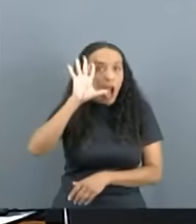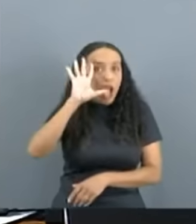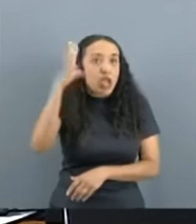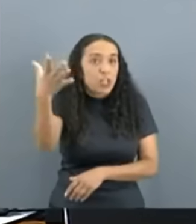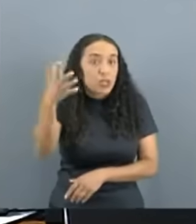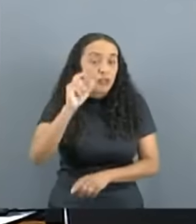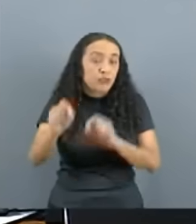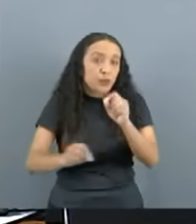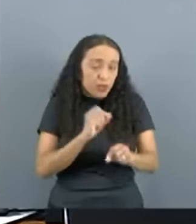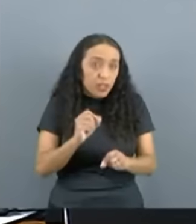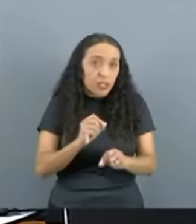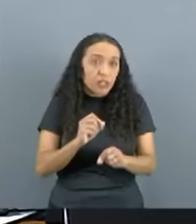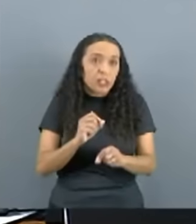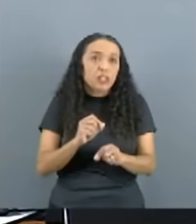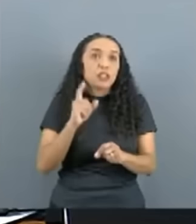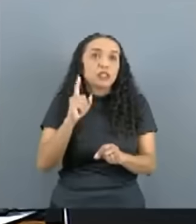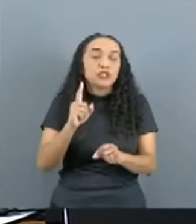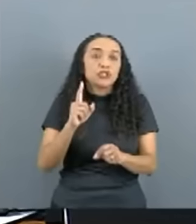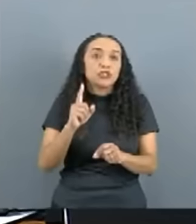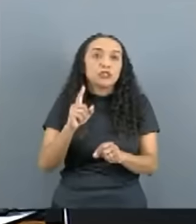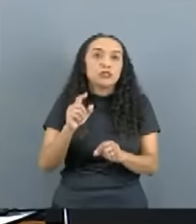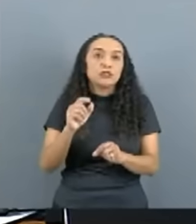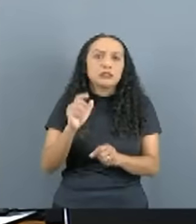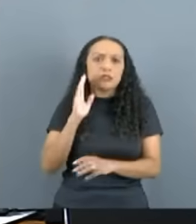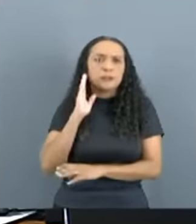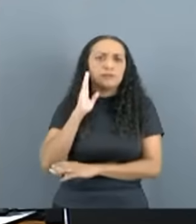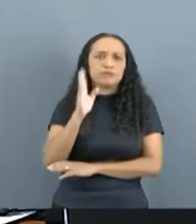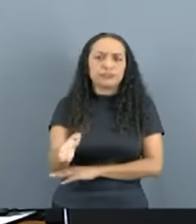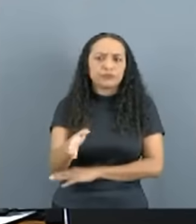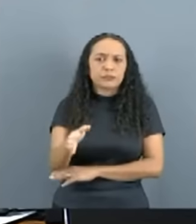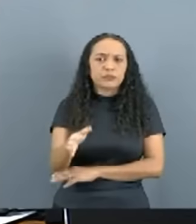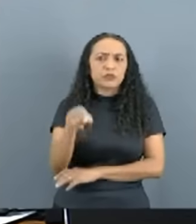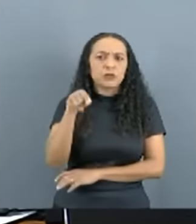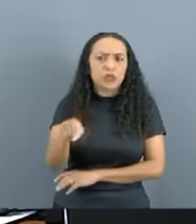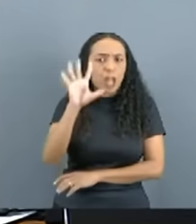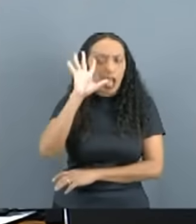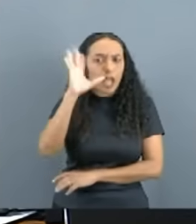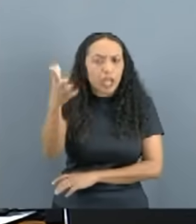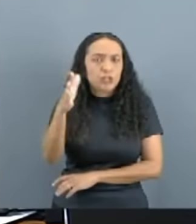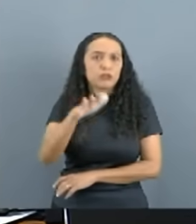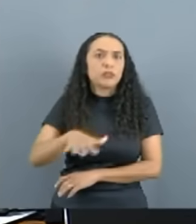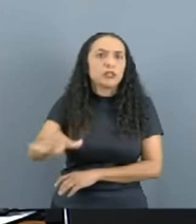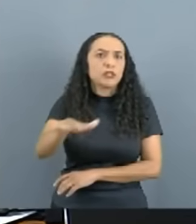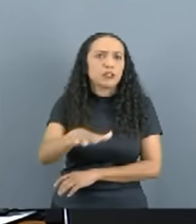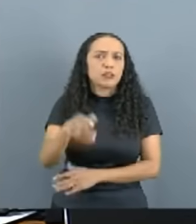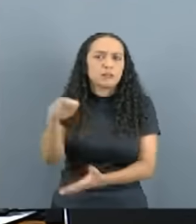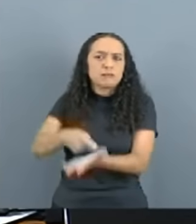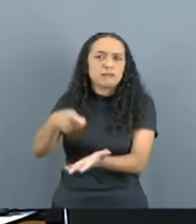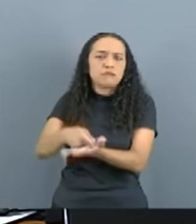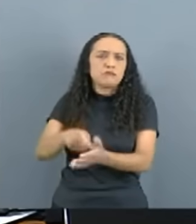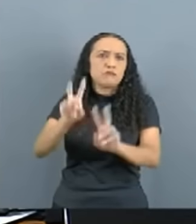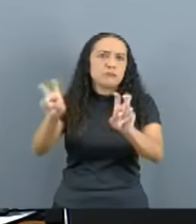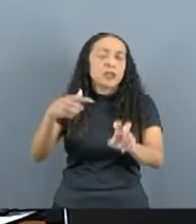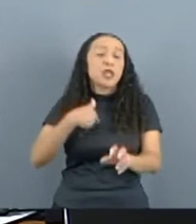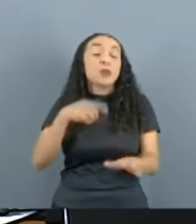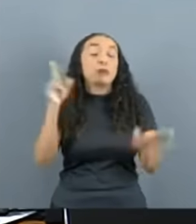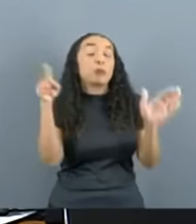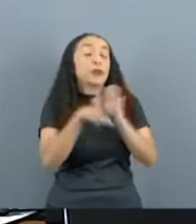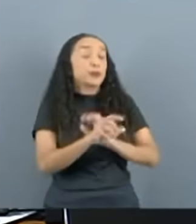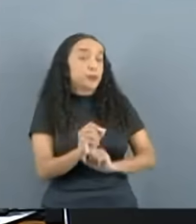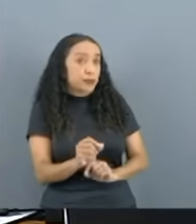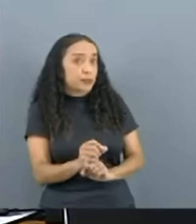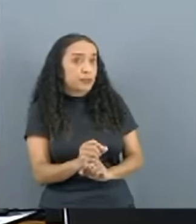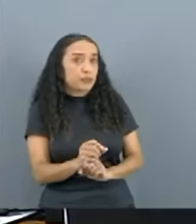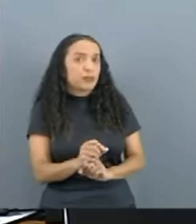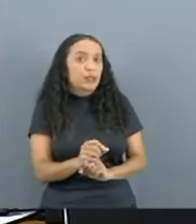iniciativa de partir para cima, de resolver aqui, de endurecer essa questão. Agora eu pergunto para o senhor,